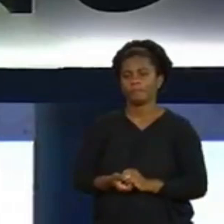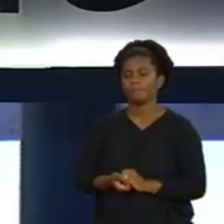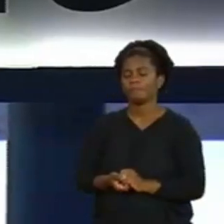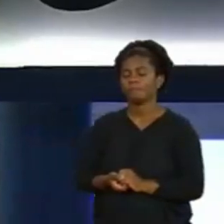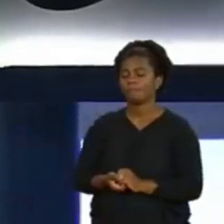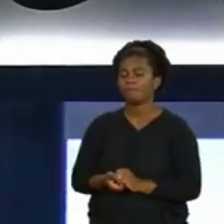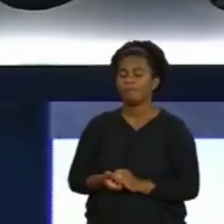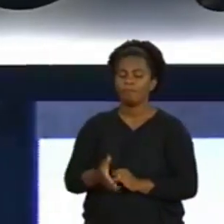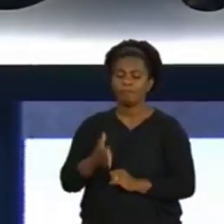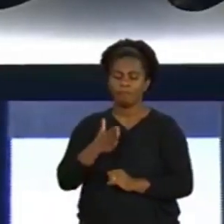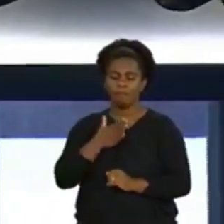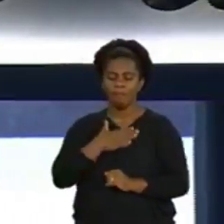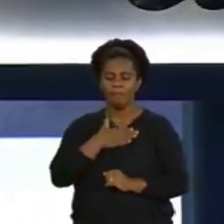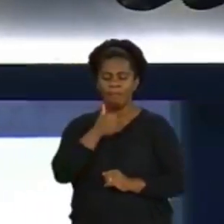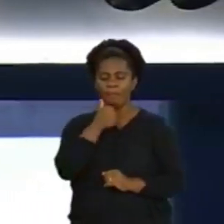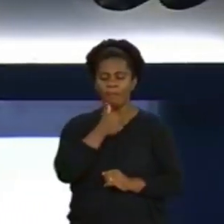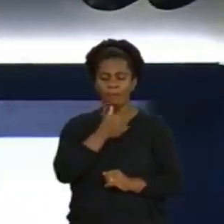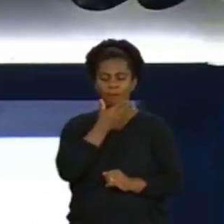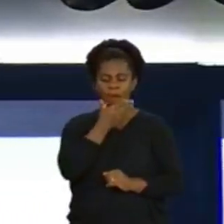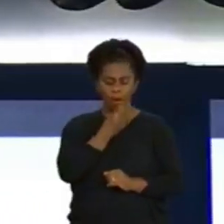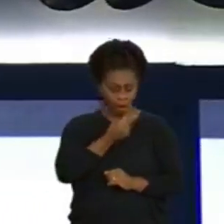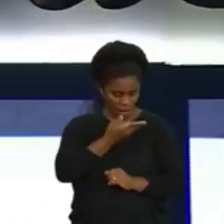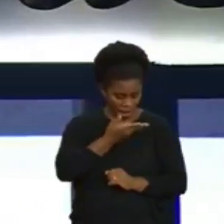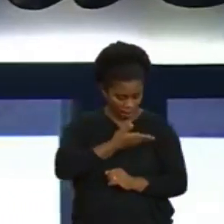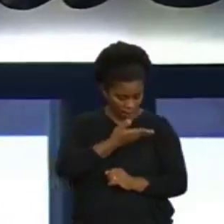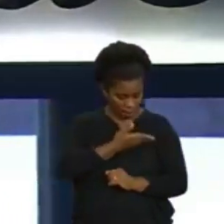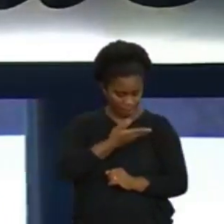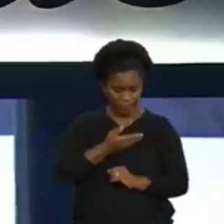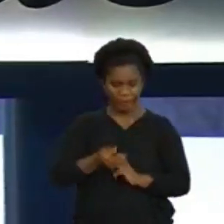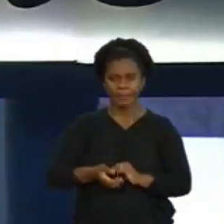Ah, minha amiga, meu amigo,